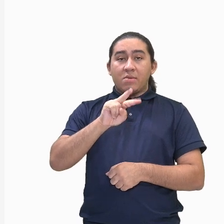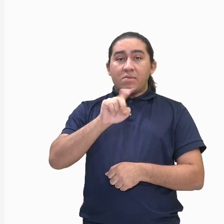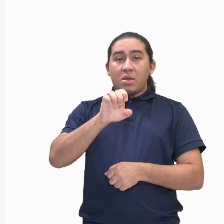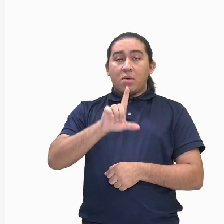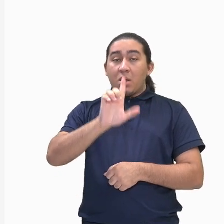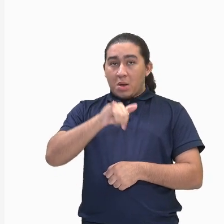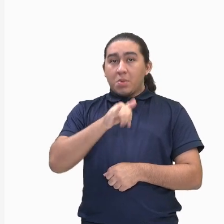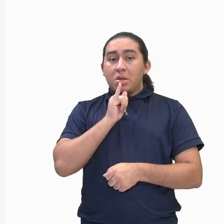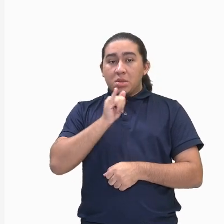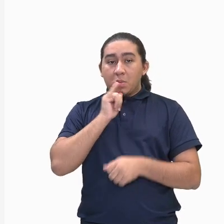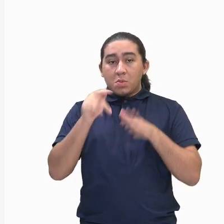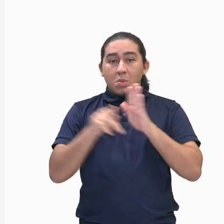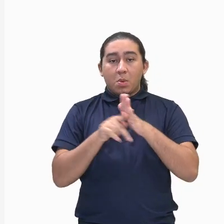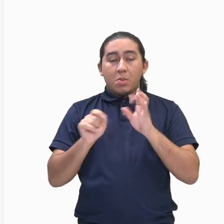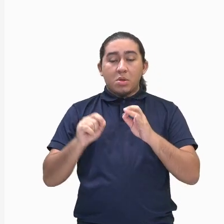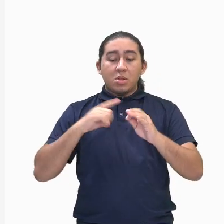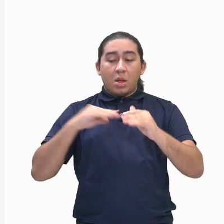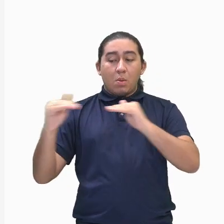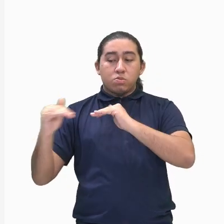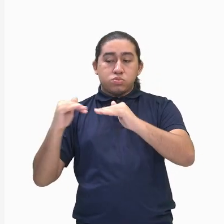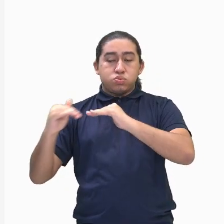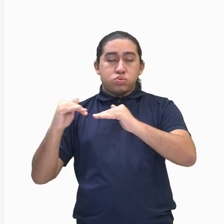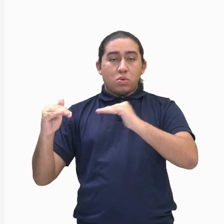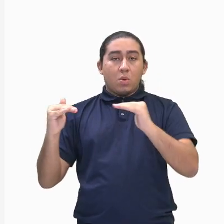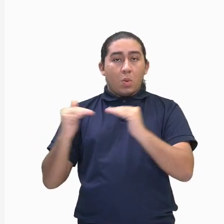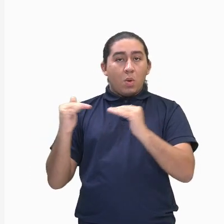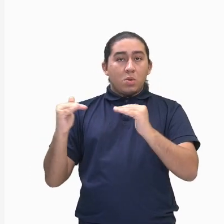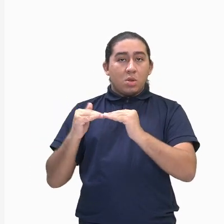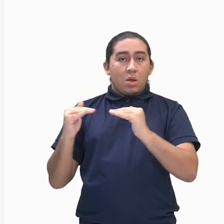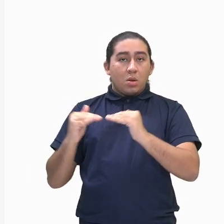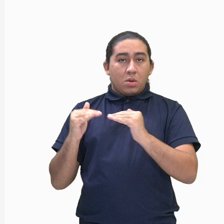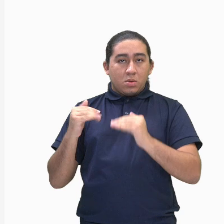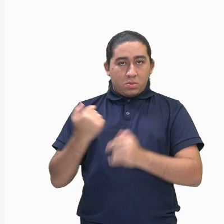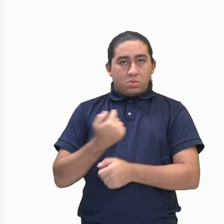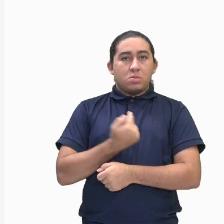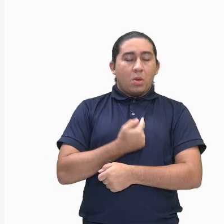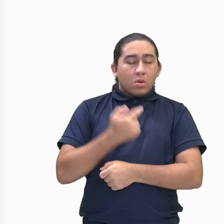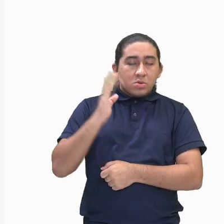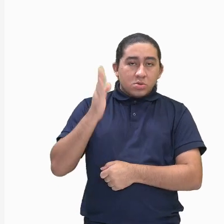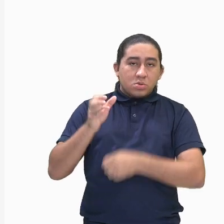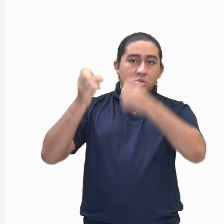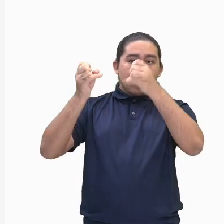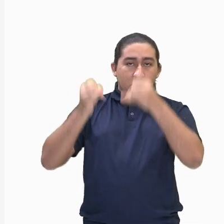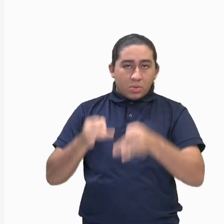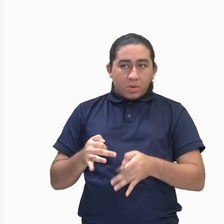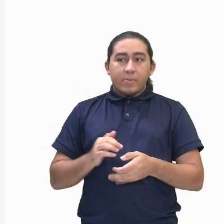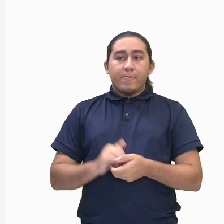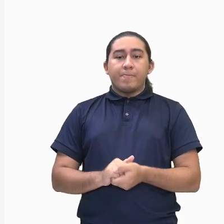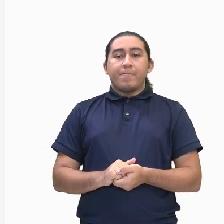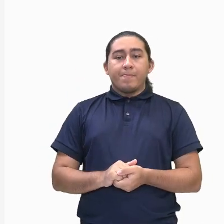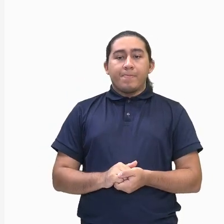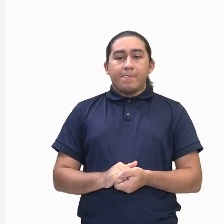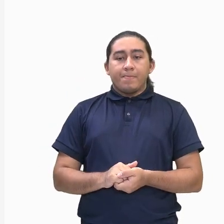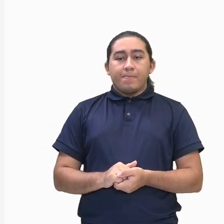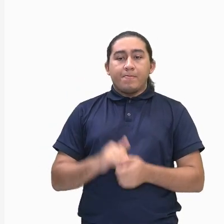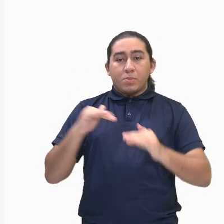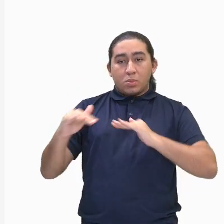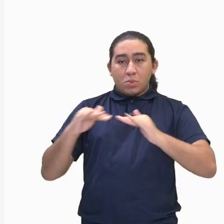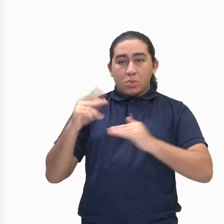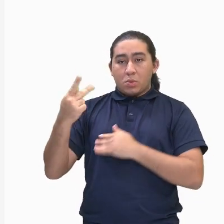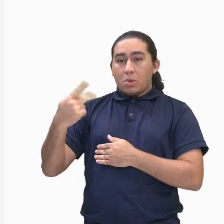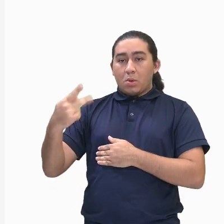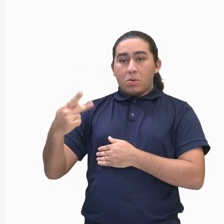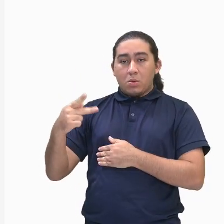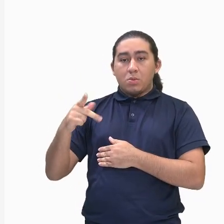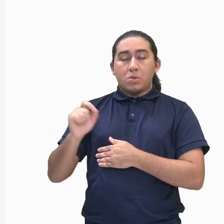oceânica formada pela colisão das placas, né? Então, o que a gente vem falando aí constantemente é que esses movimentos dessas placas tectônicas,